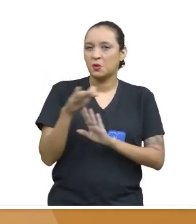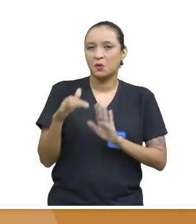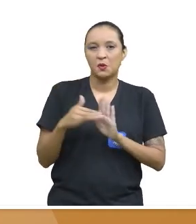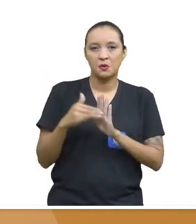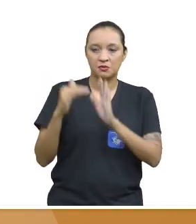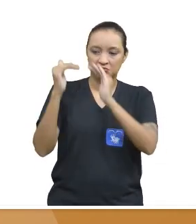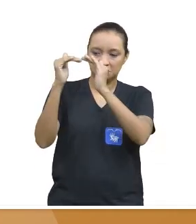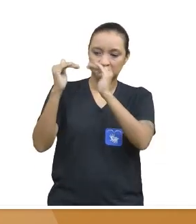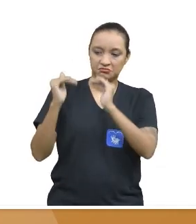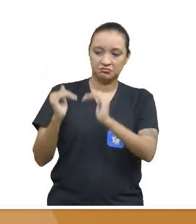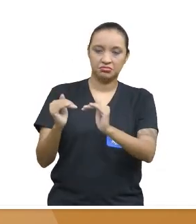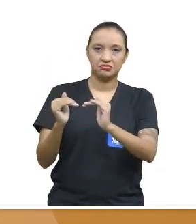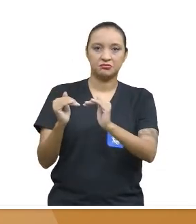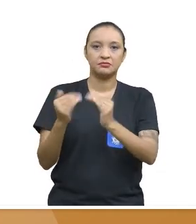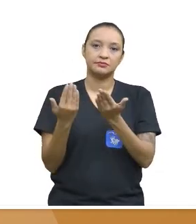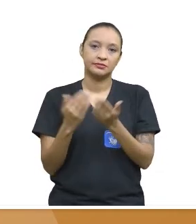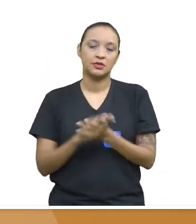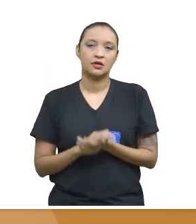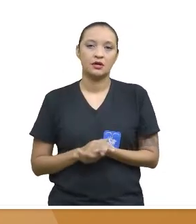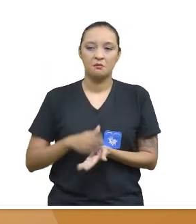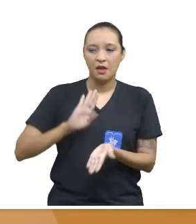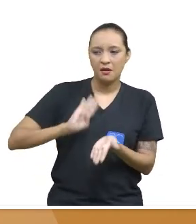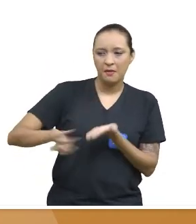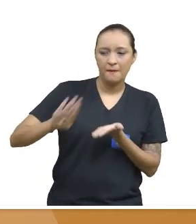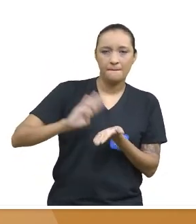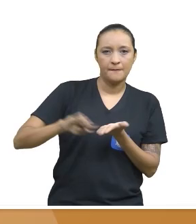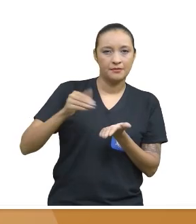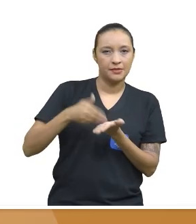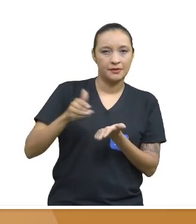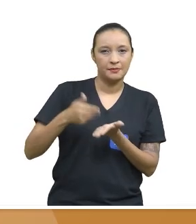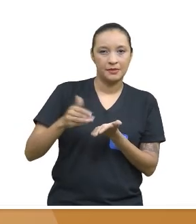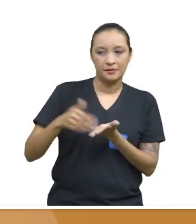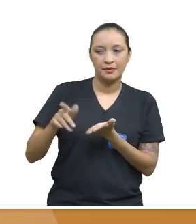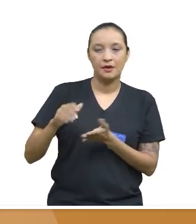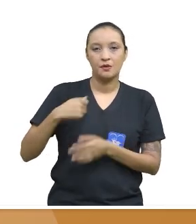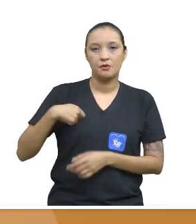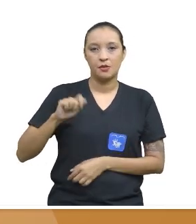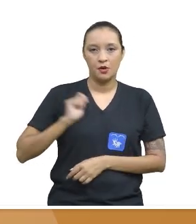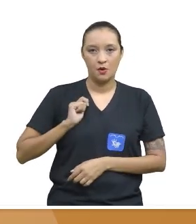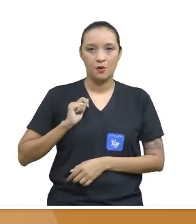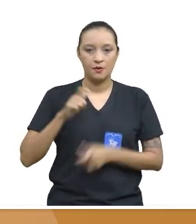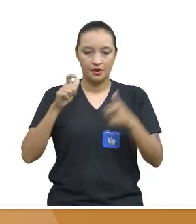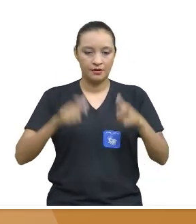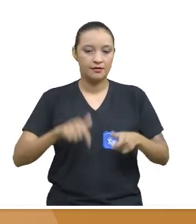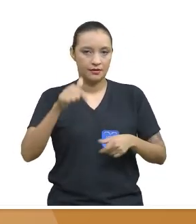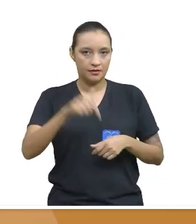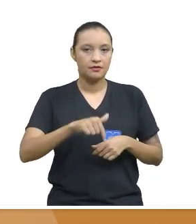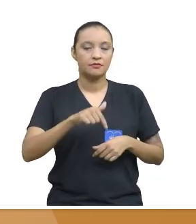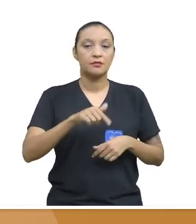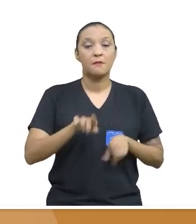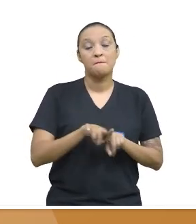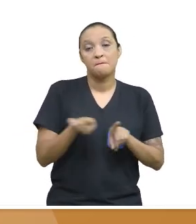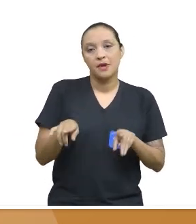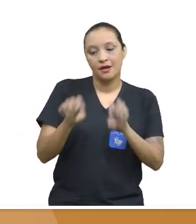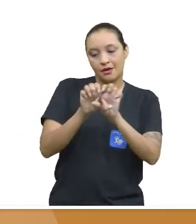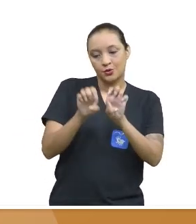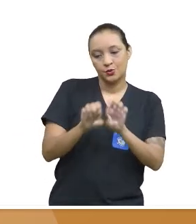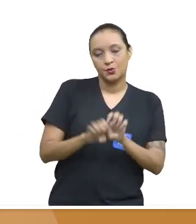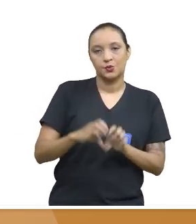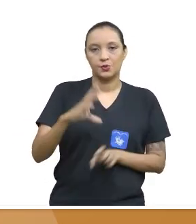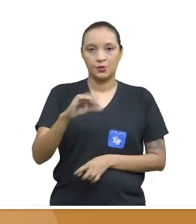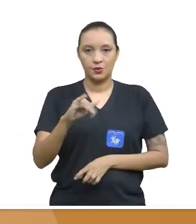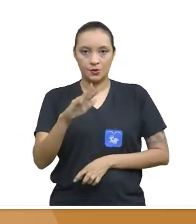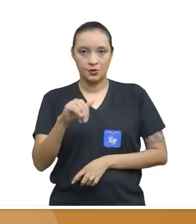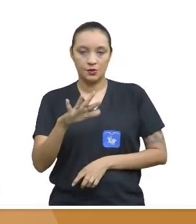Mesmo expulsando os espanhóis de terras americanas, a estrutura colonial, a estrutura